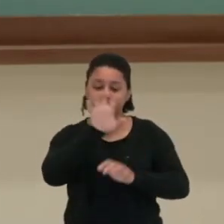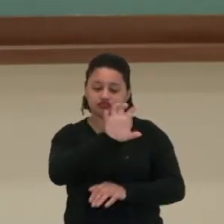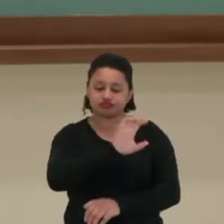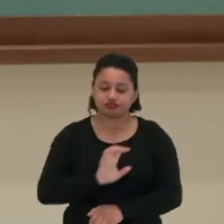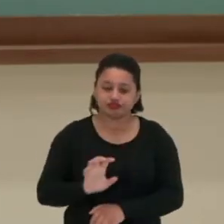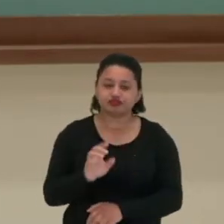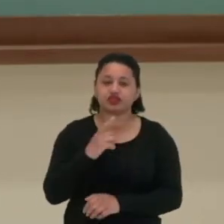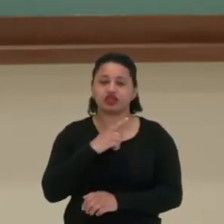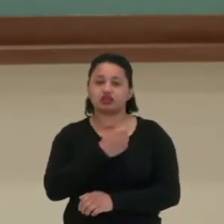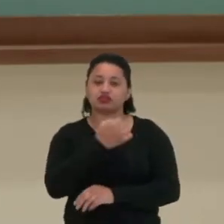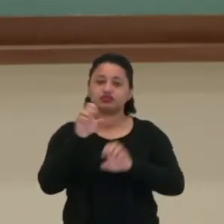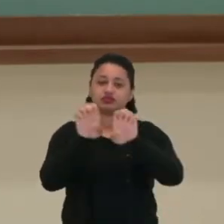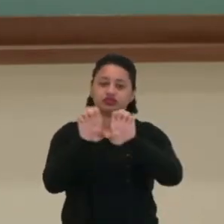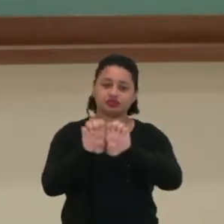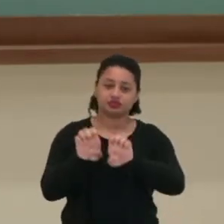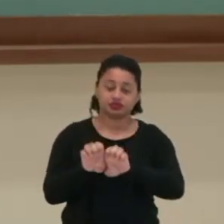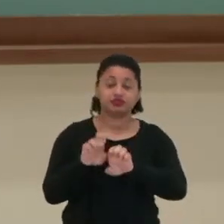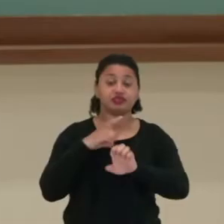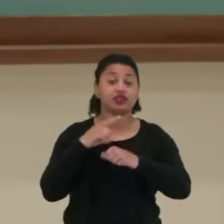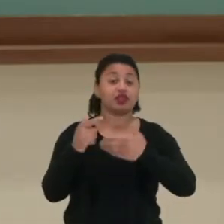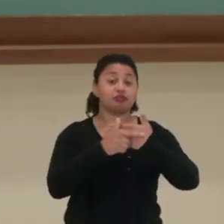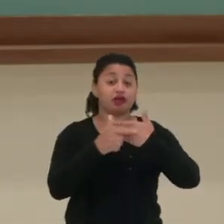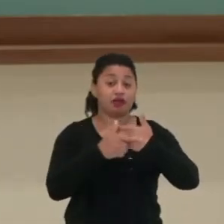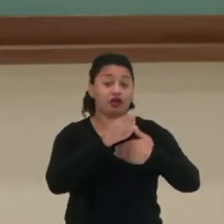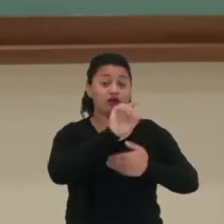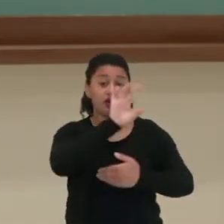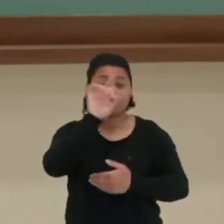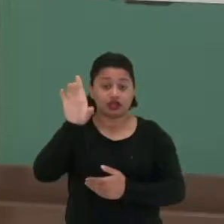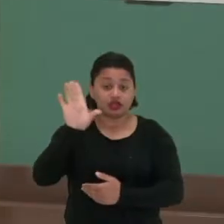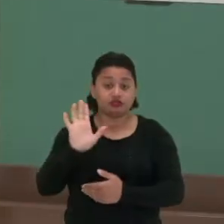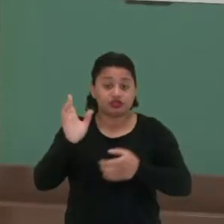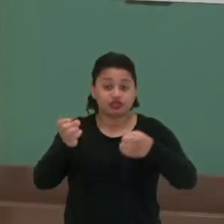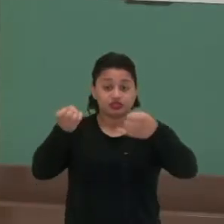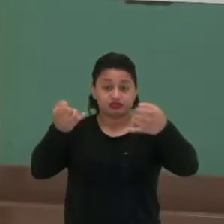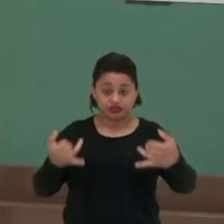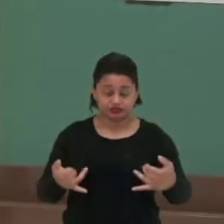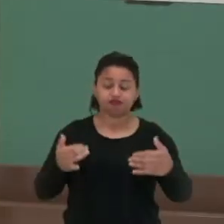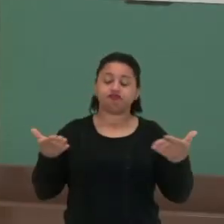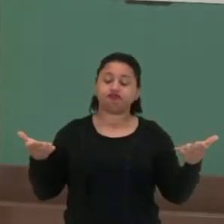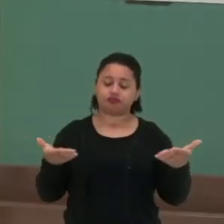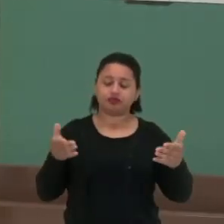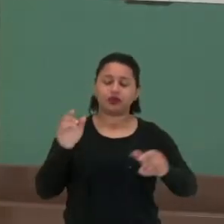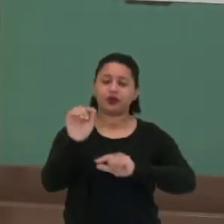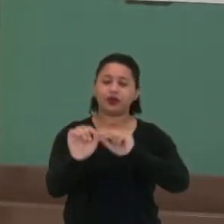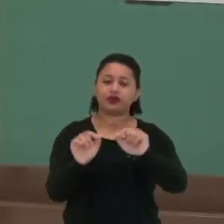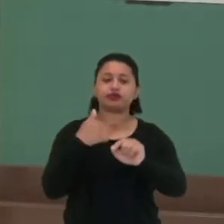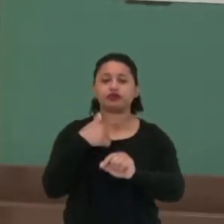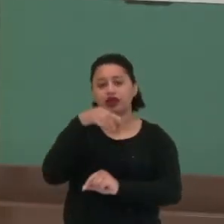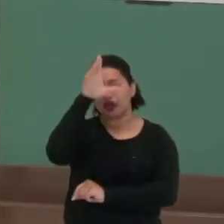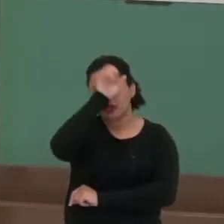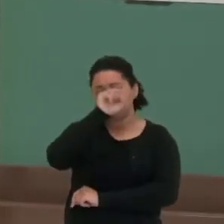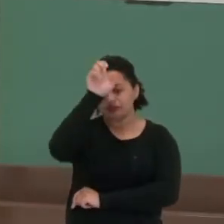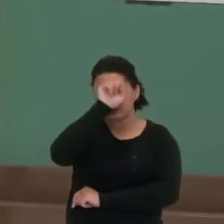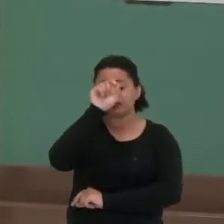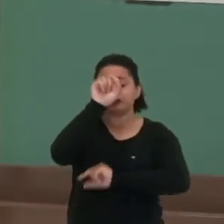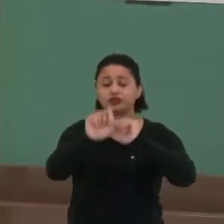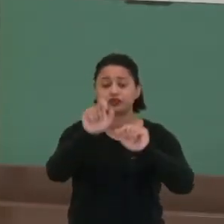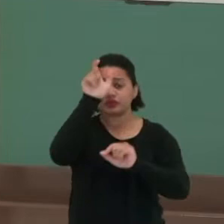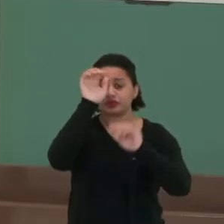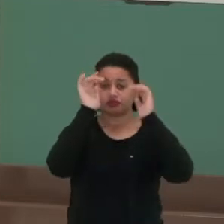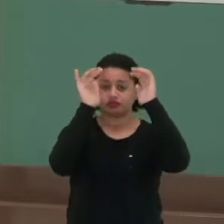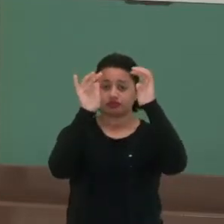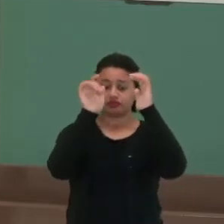algumas estruturas e a função de cada uma delas. A partir disso, nós aprendemos que o nosso sistema